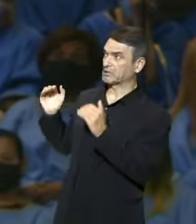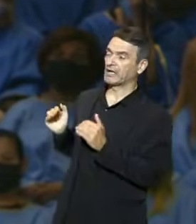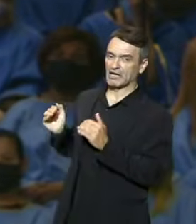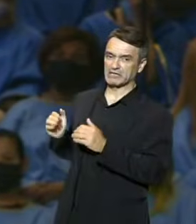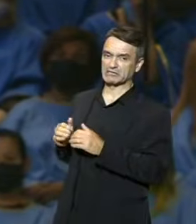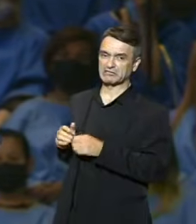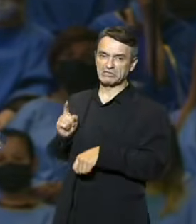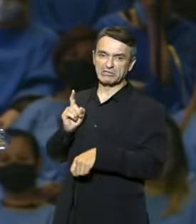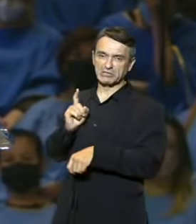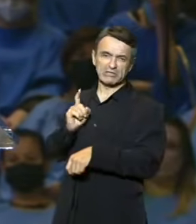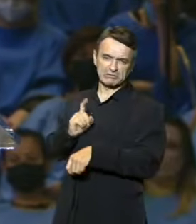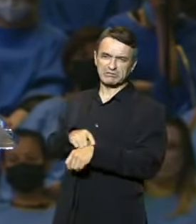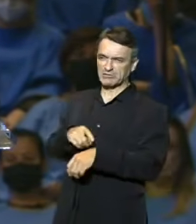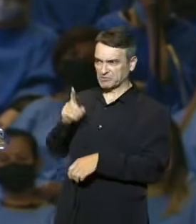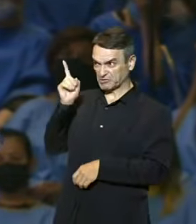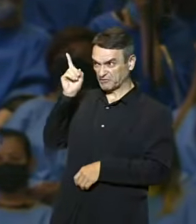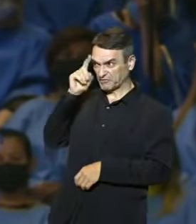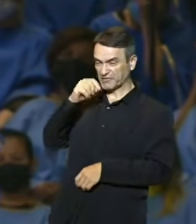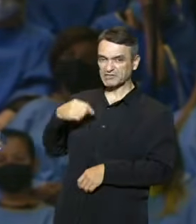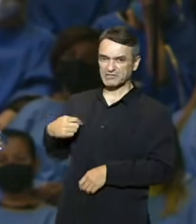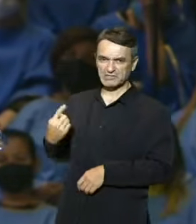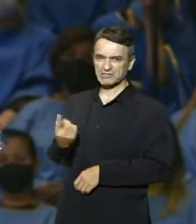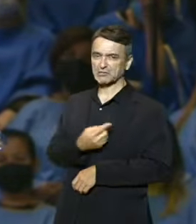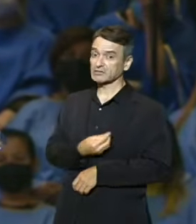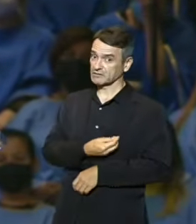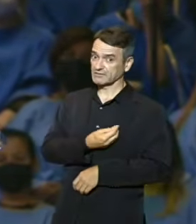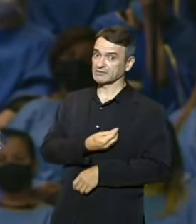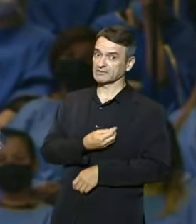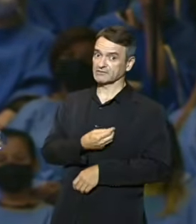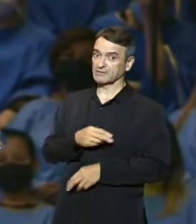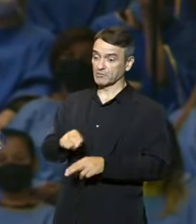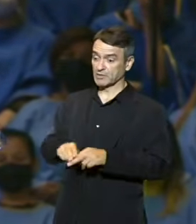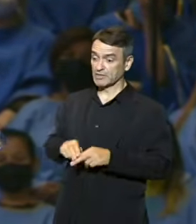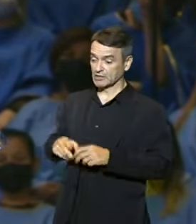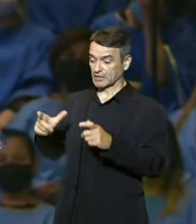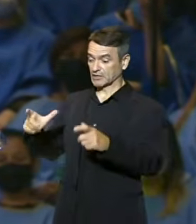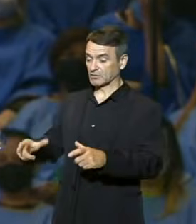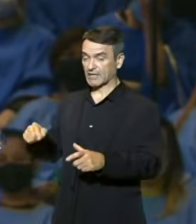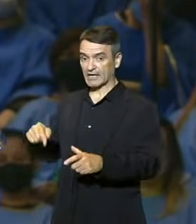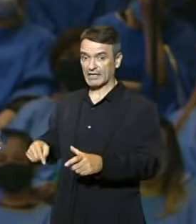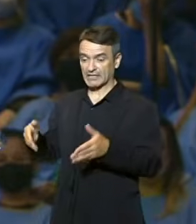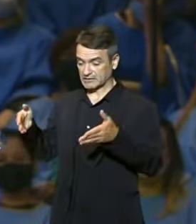Por isso aquele lugar foi chamado de sepultura do desejo.